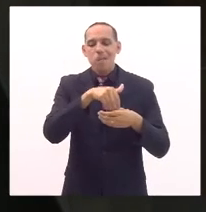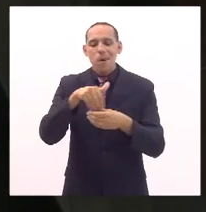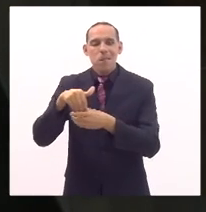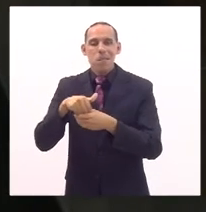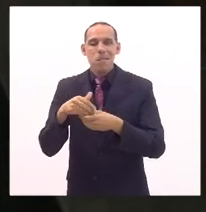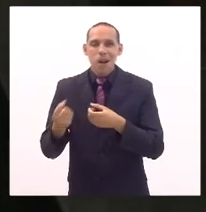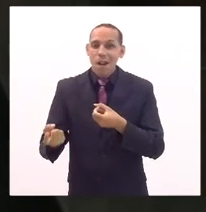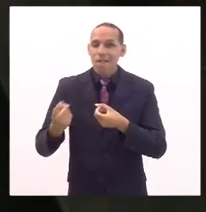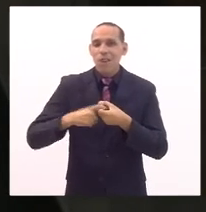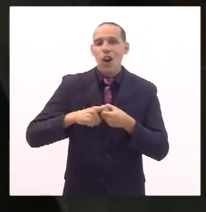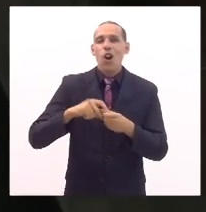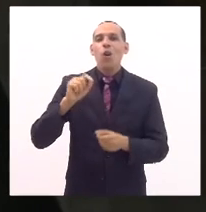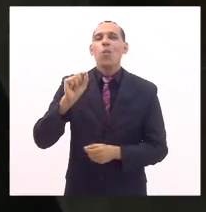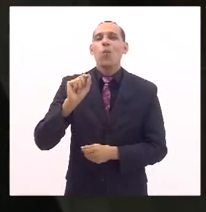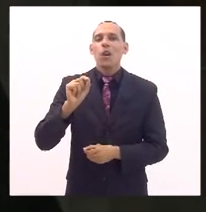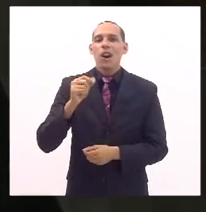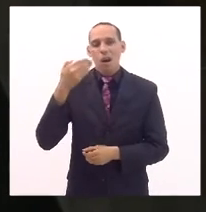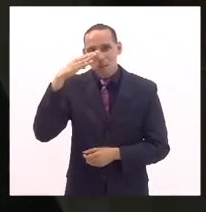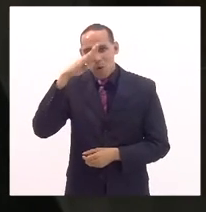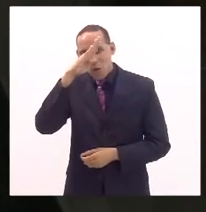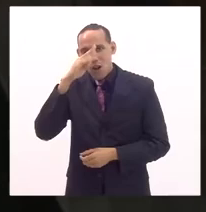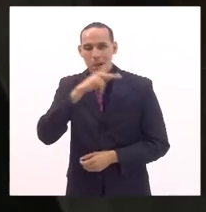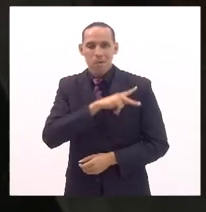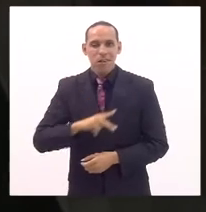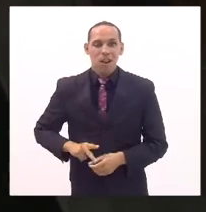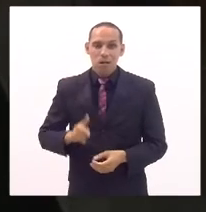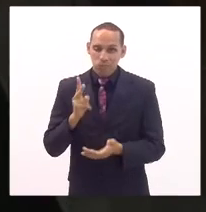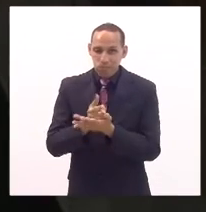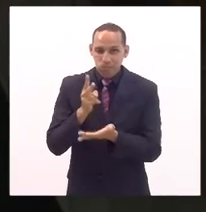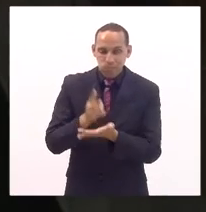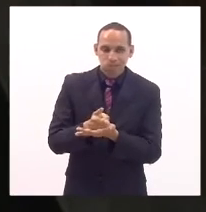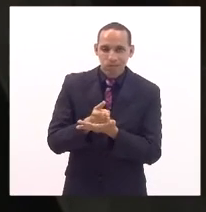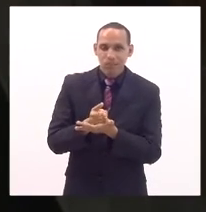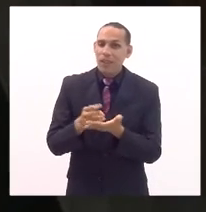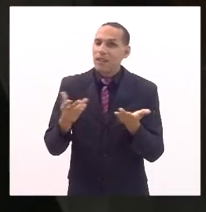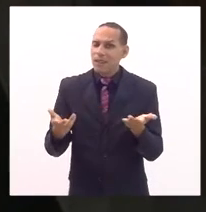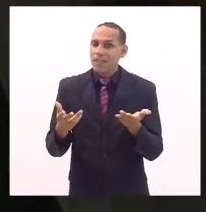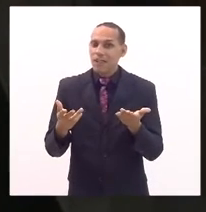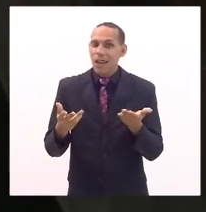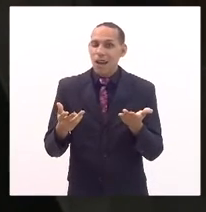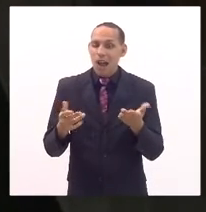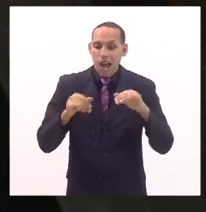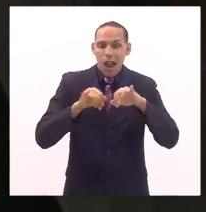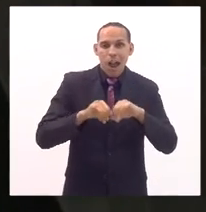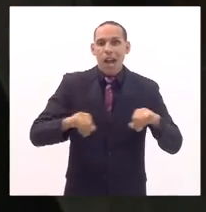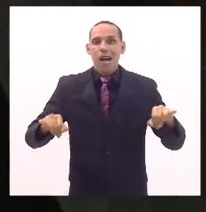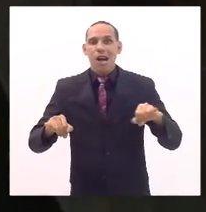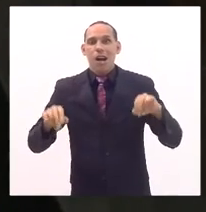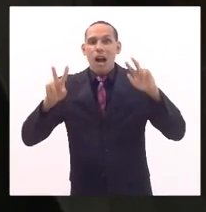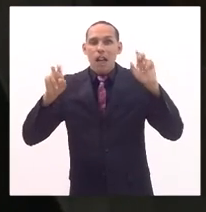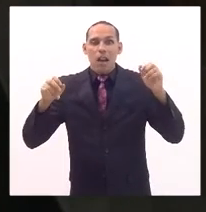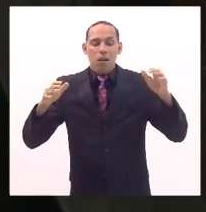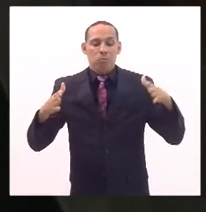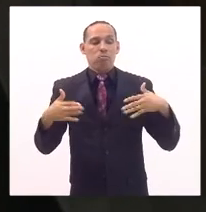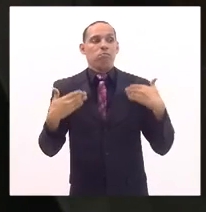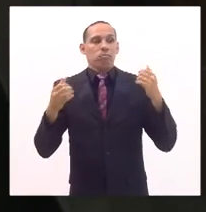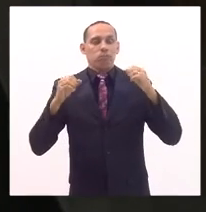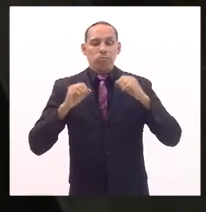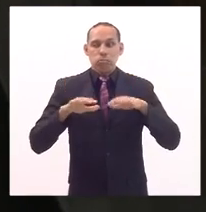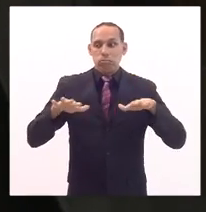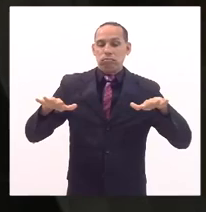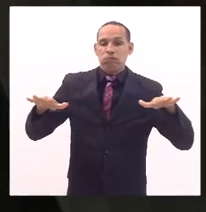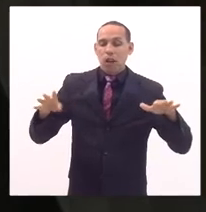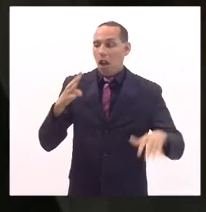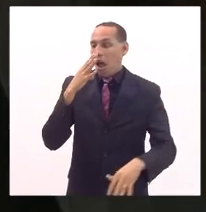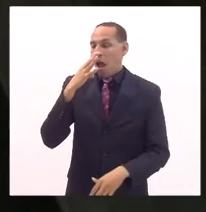de Jair bolsonaro por isso esse anúncio mobiliza muito que são tema bombástico inclusive o novo